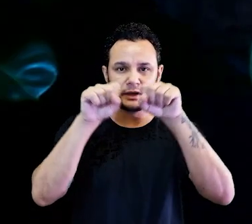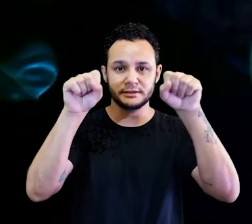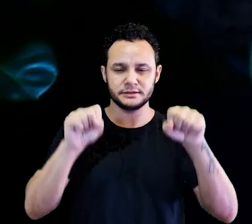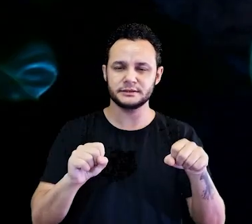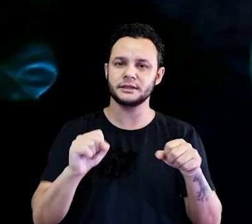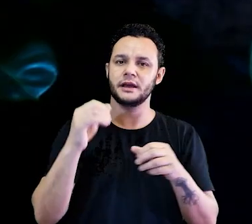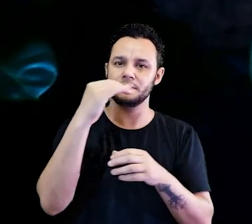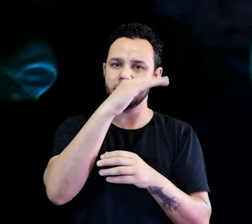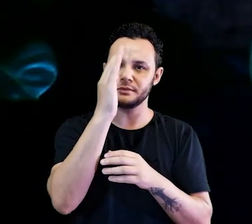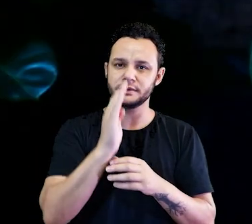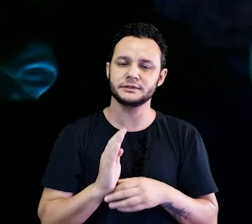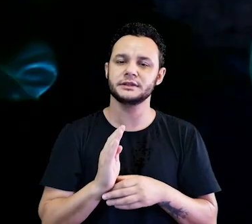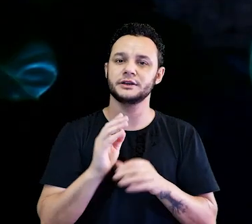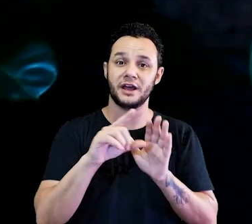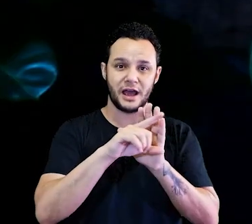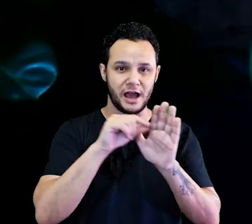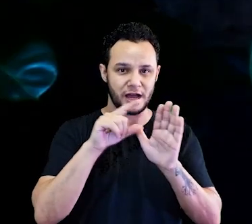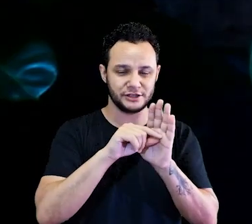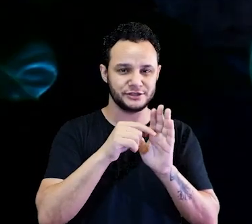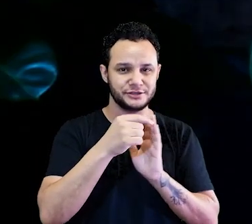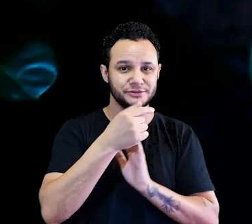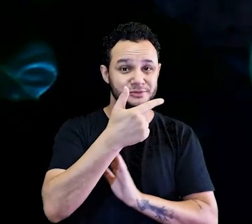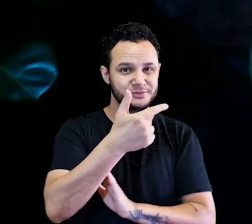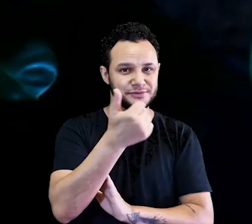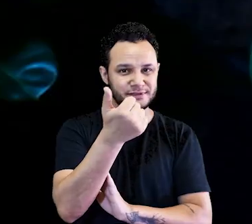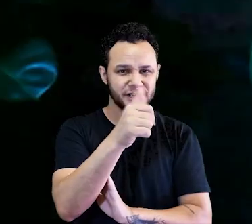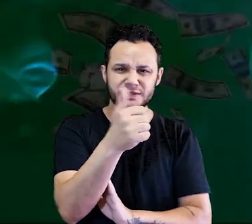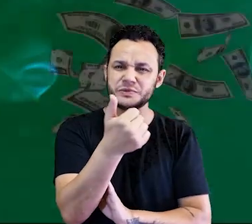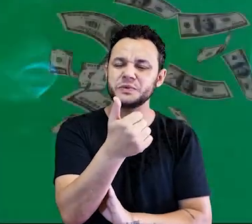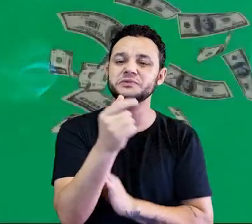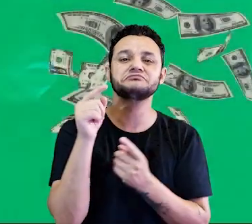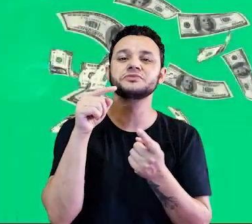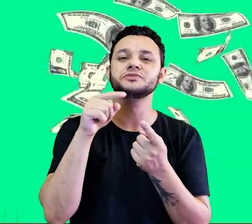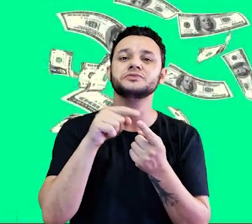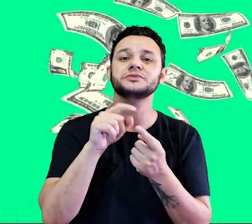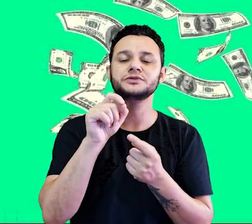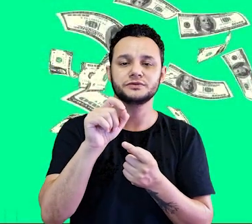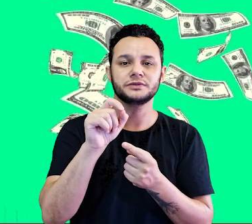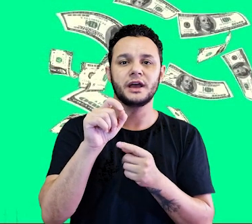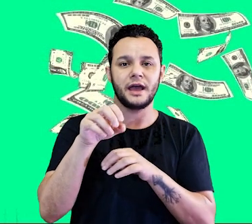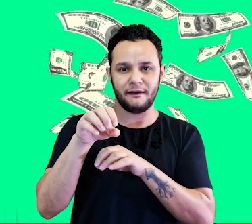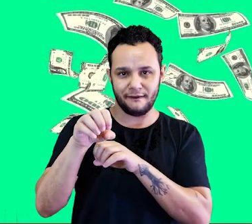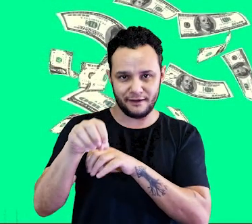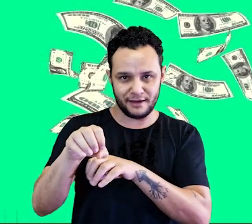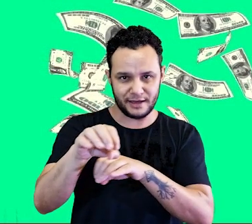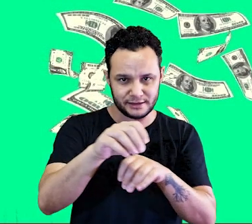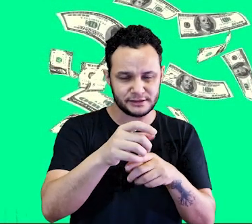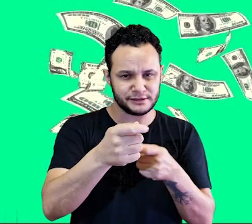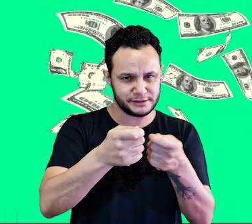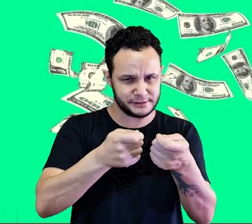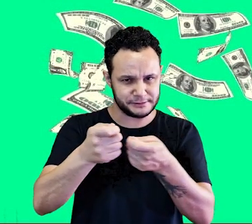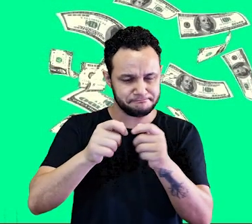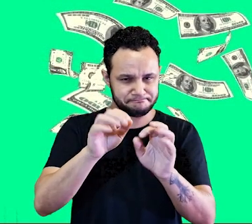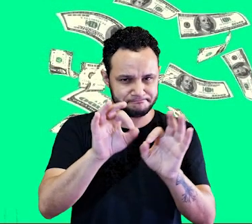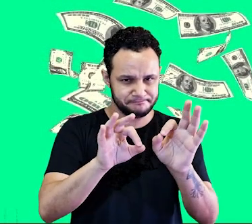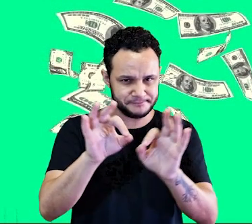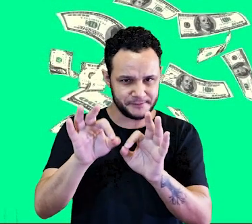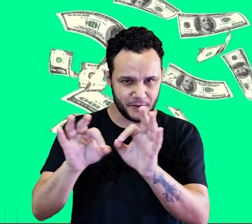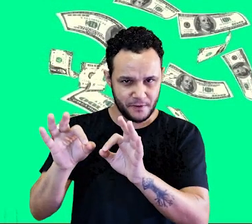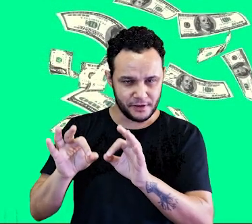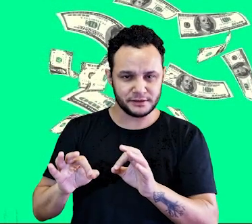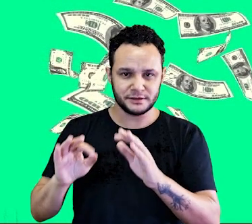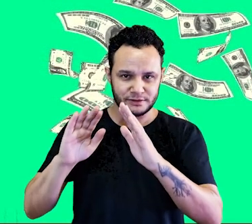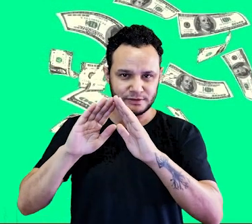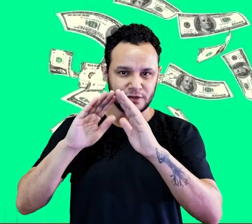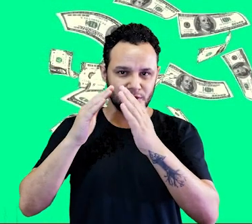brasileiro, lá de acordo com o artigo 211, ele é responsável, então, por organizar o sistema de ensino e financiar